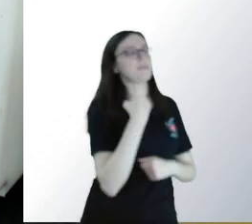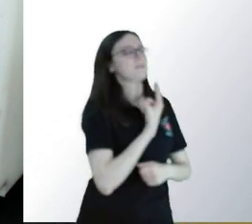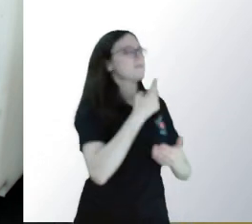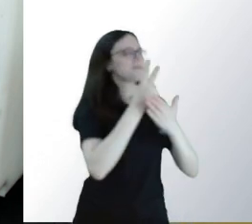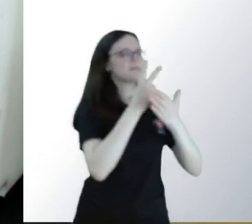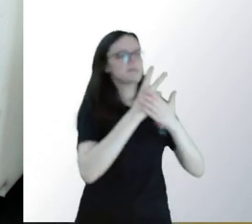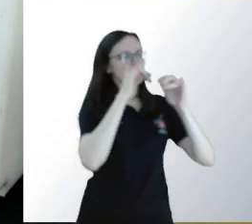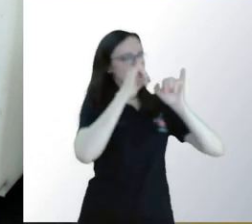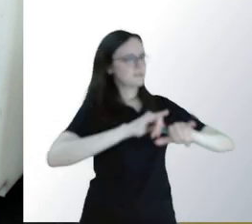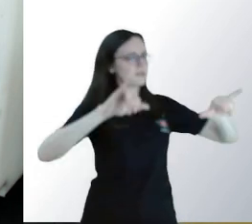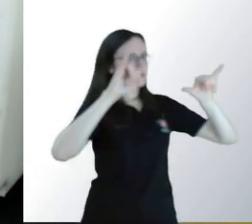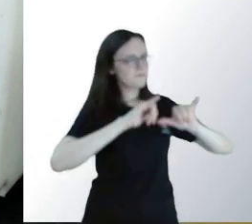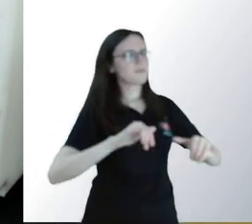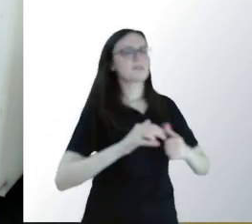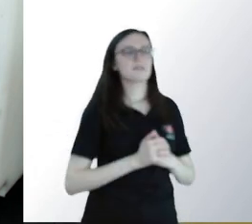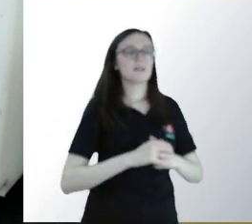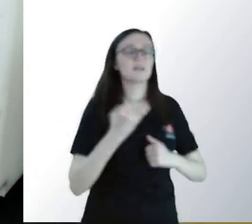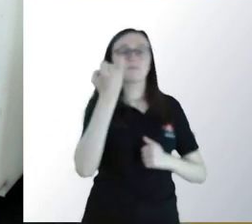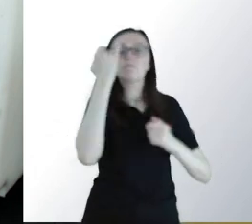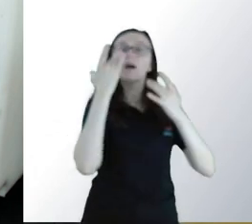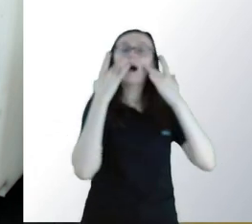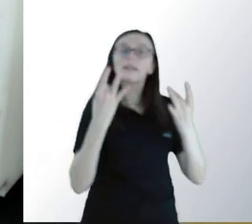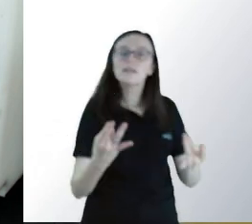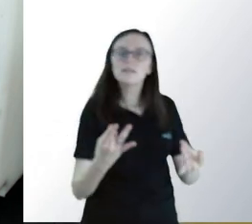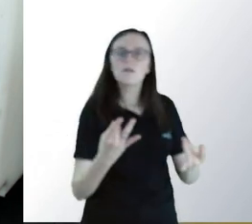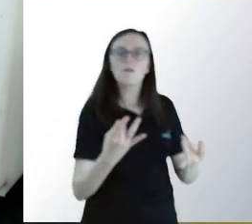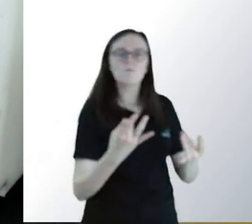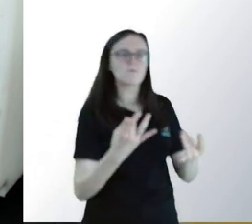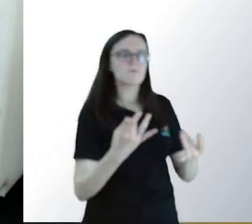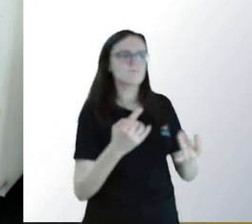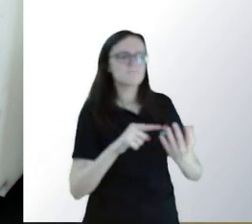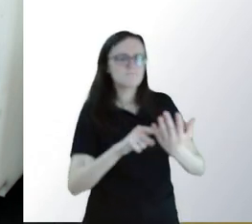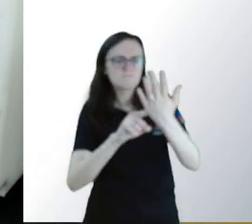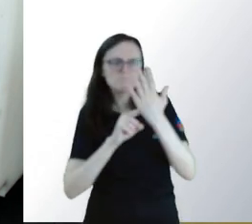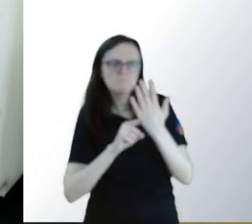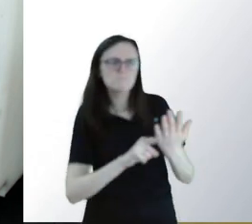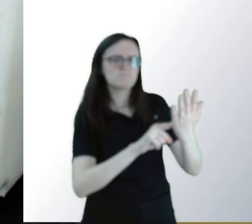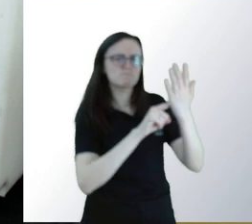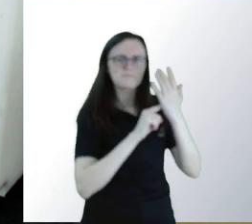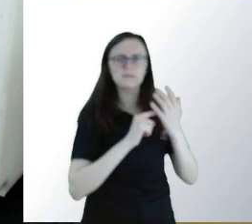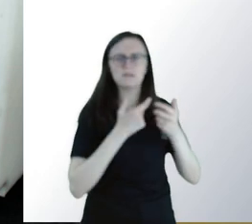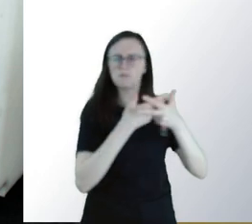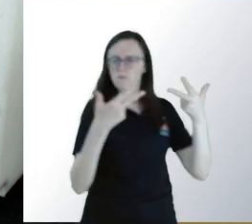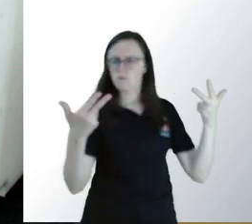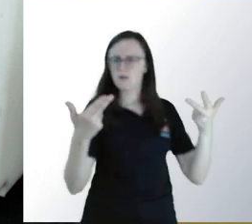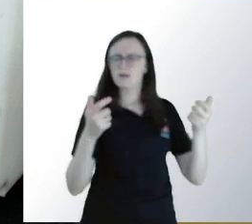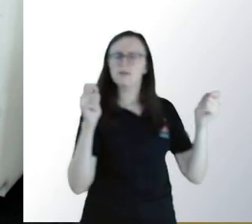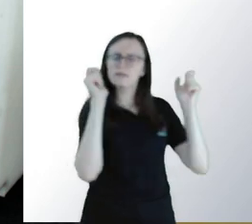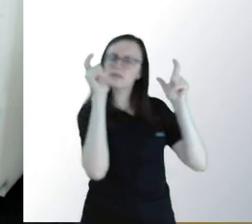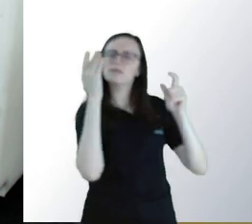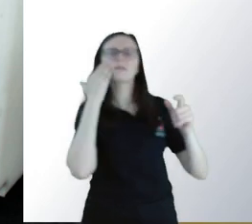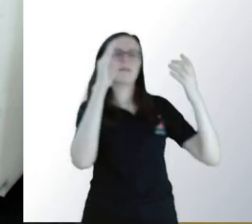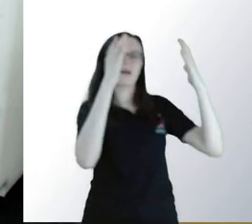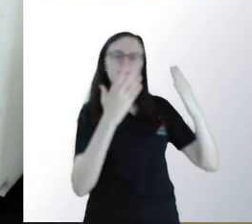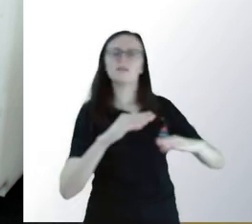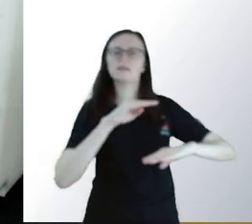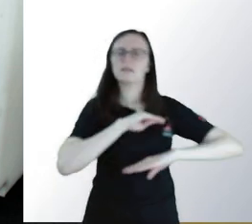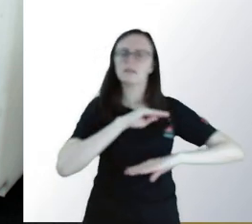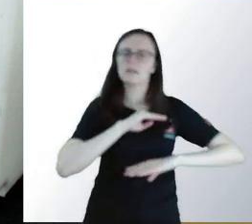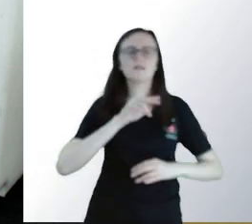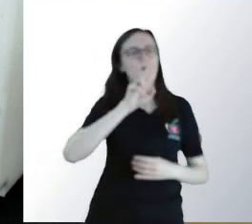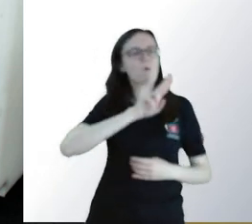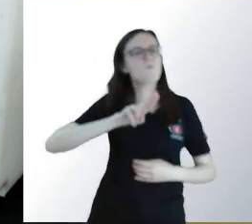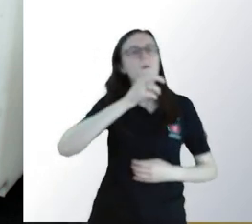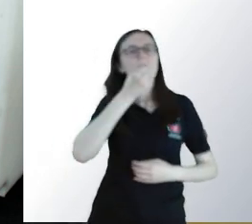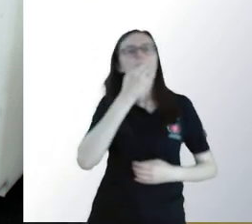né? Atenção aos sinais, né? Então, ficar atento, né? Não, analisar a situação, usar o bom